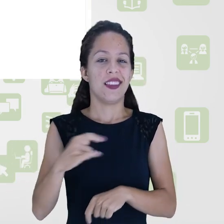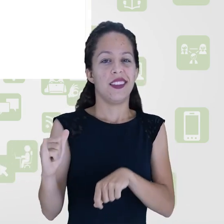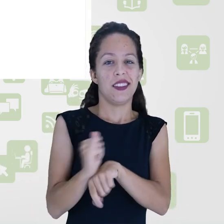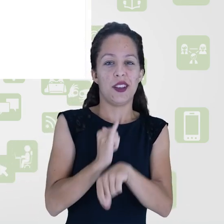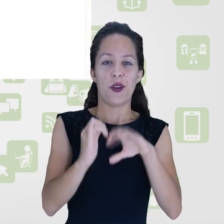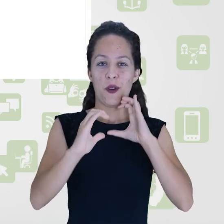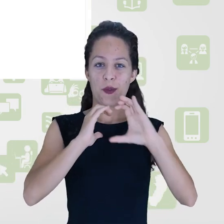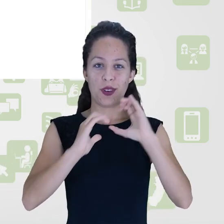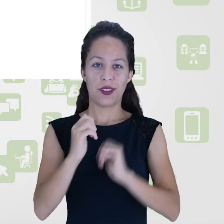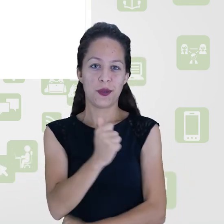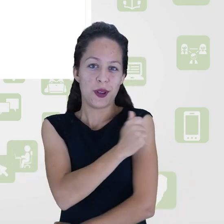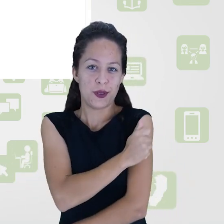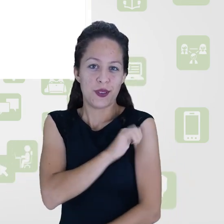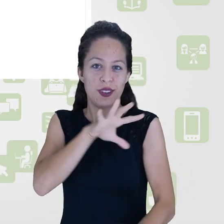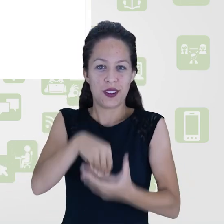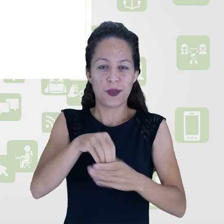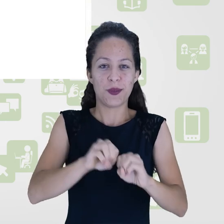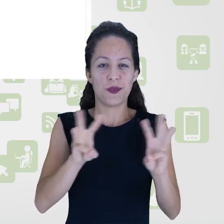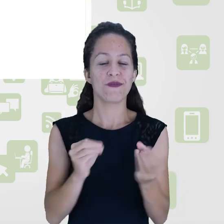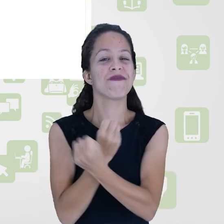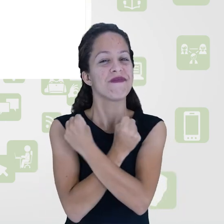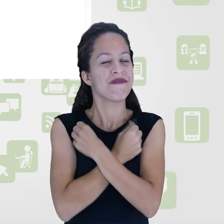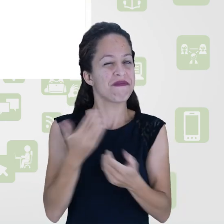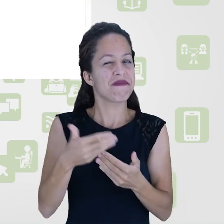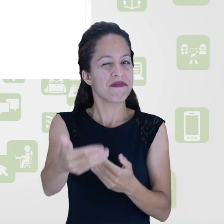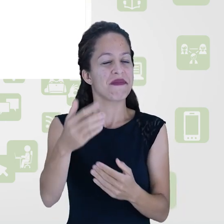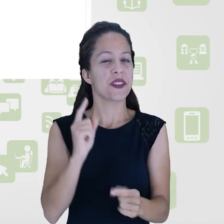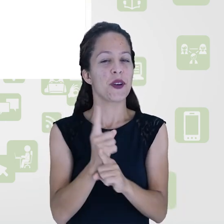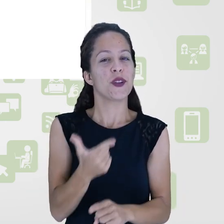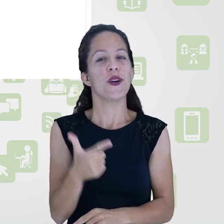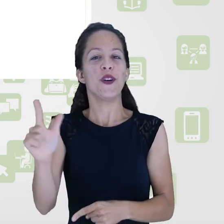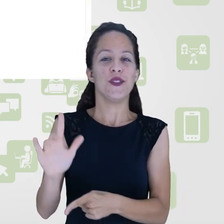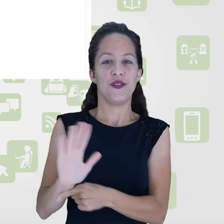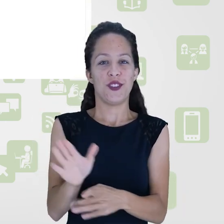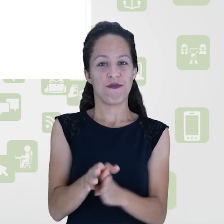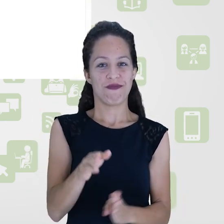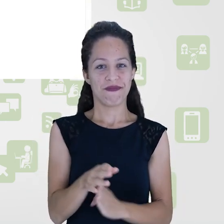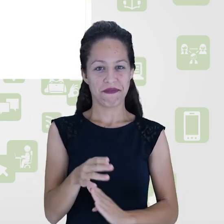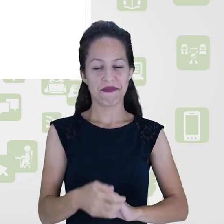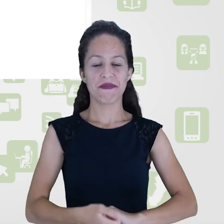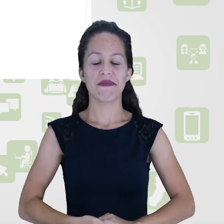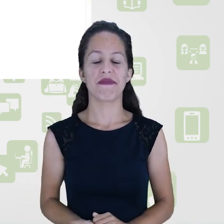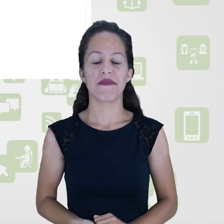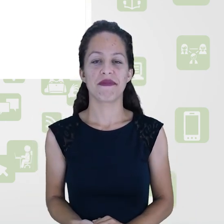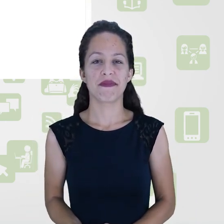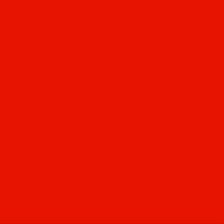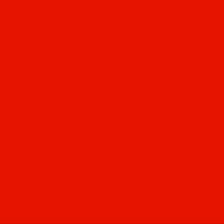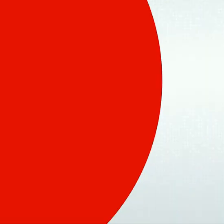recurso de comunicação com o estudante. Um abraço e até o próximo tutorial.